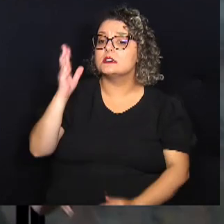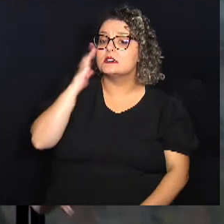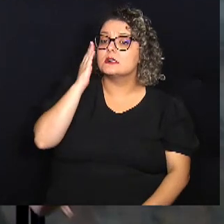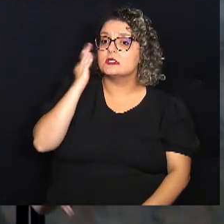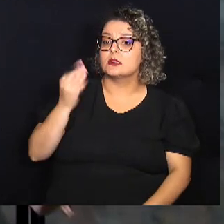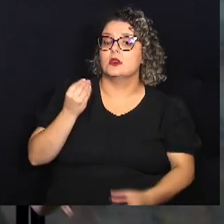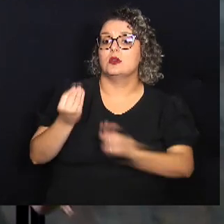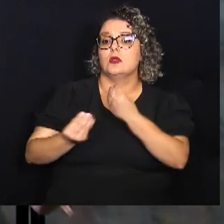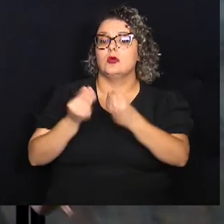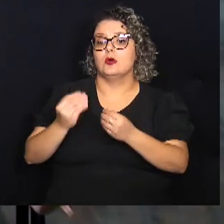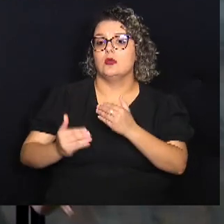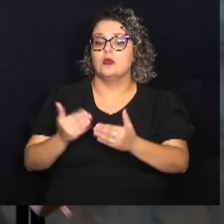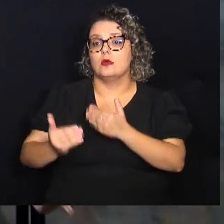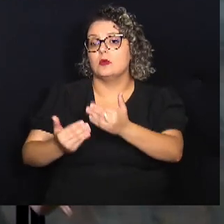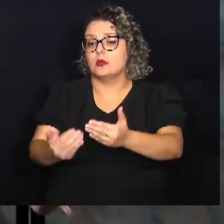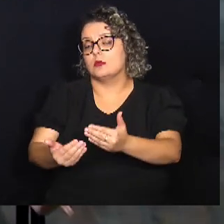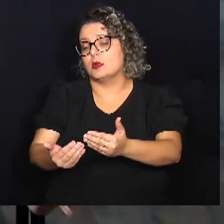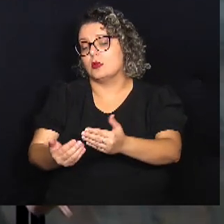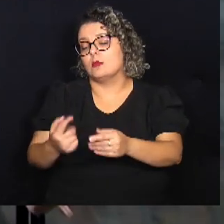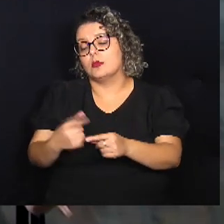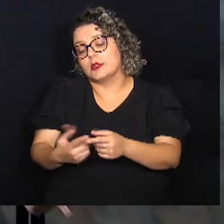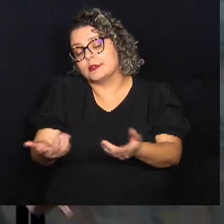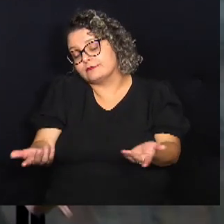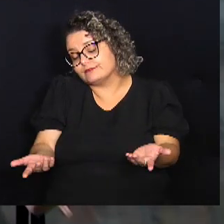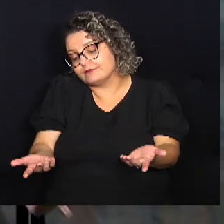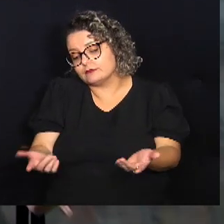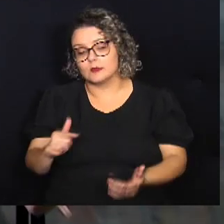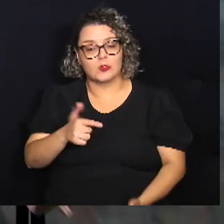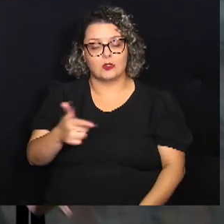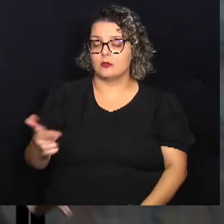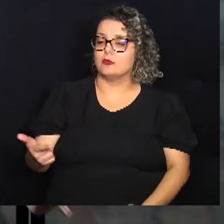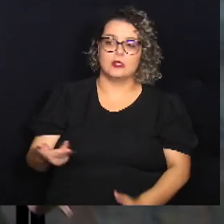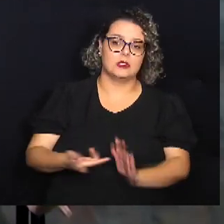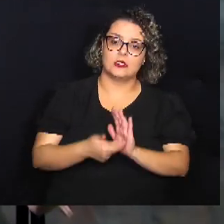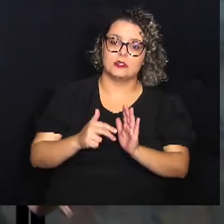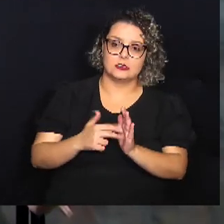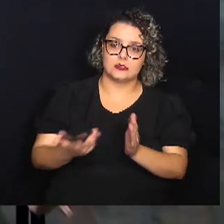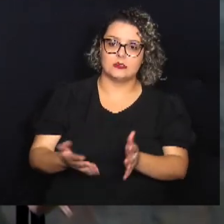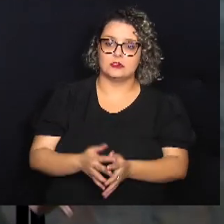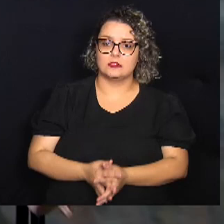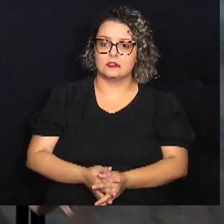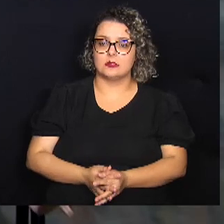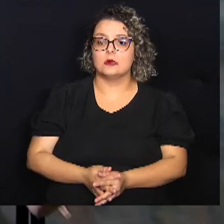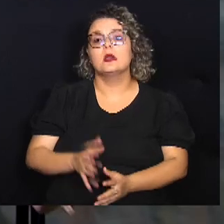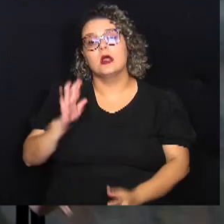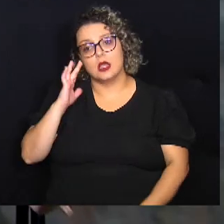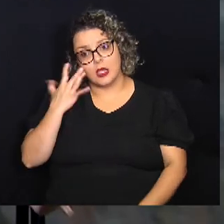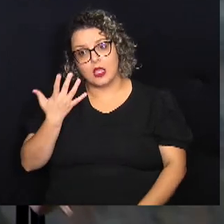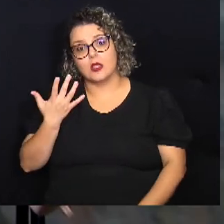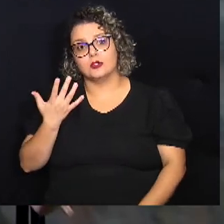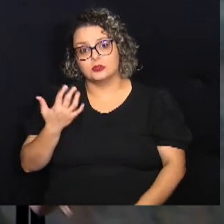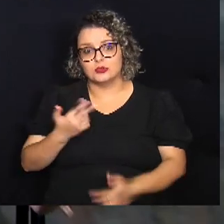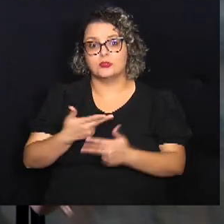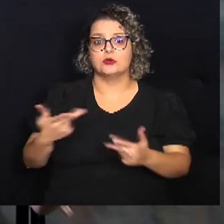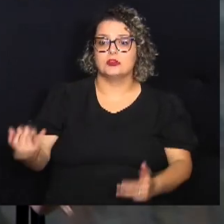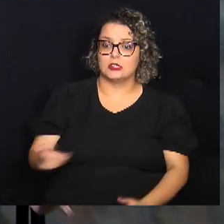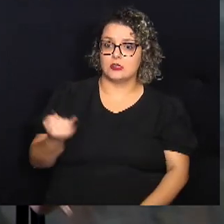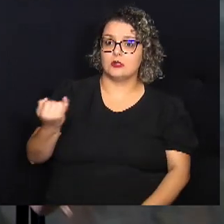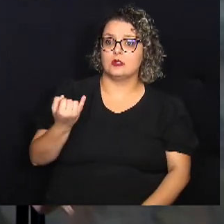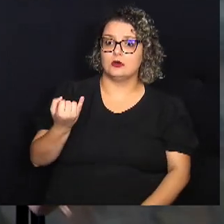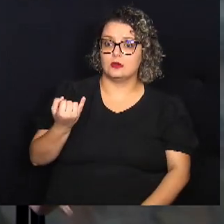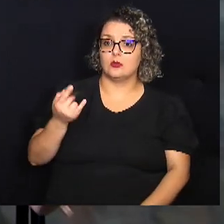como é que a gente procede. Porque senão não vai ter realmente sentido, né? Então, acho que algo que é importante